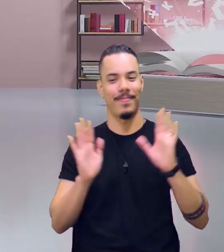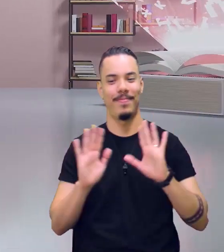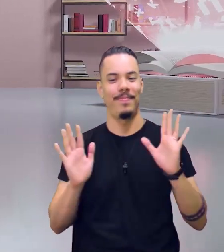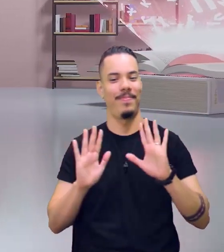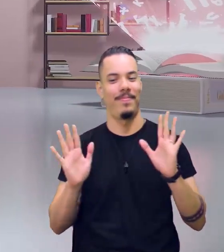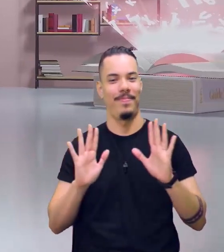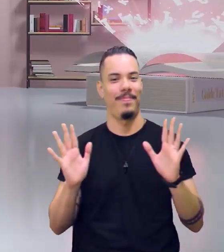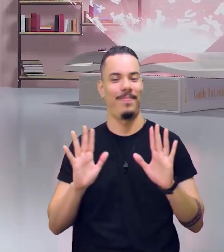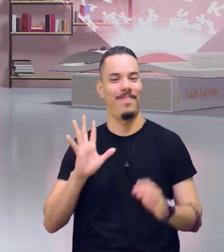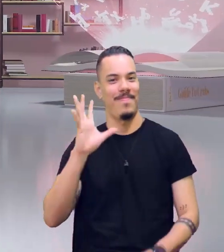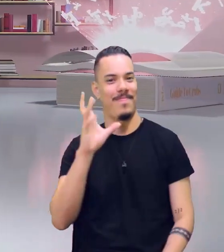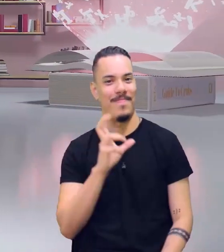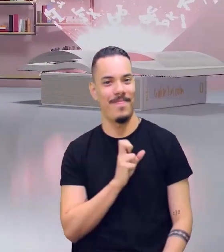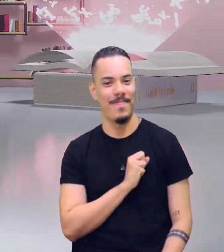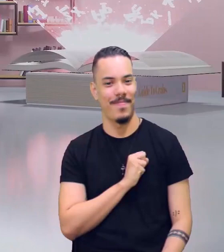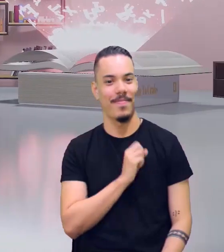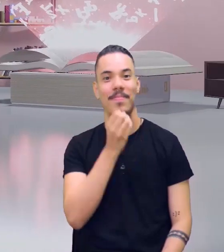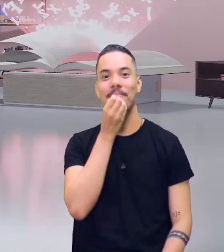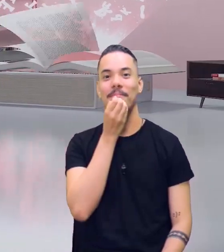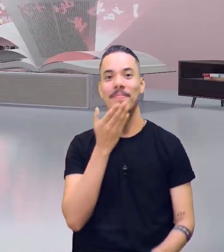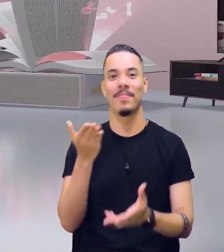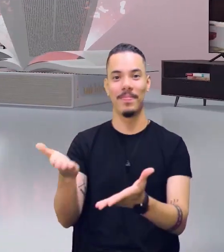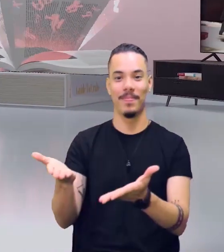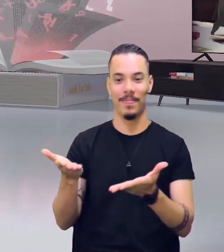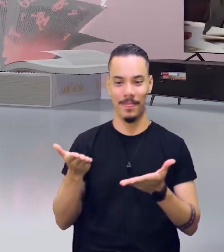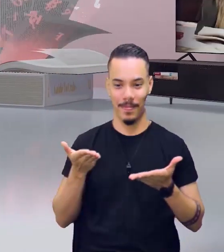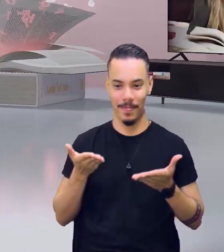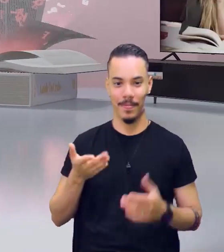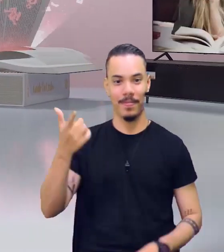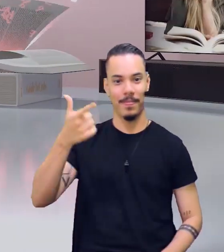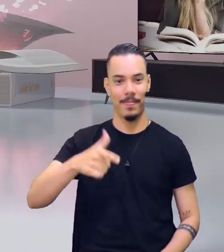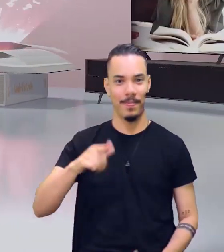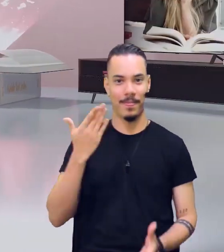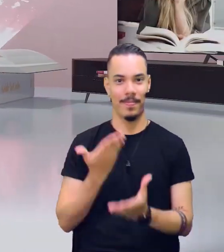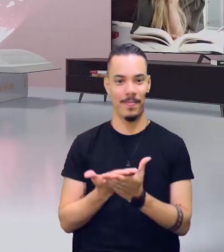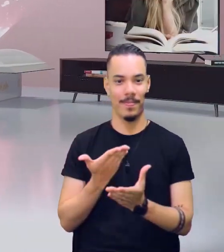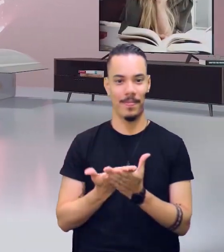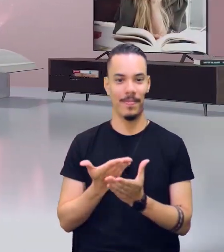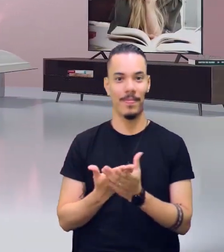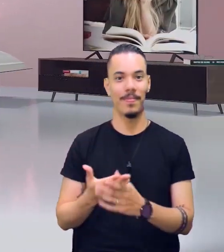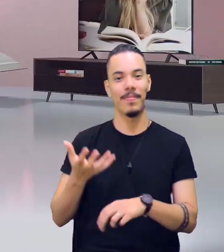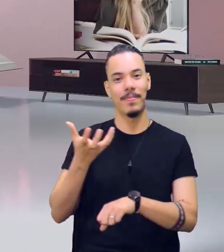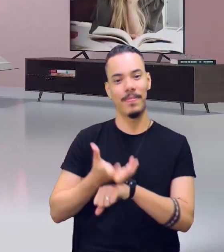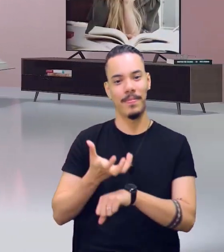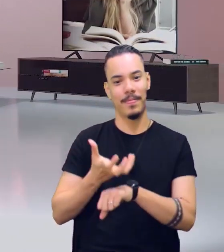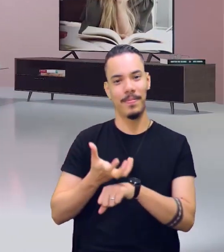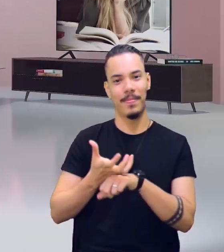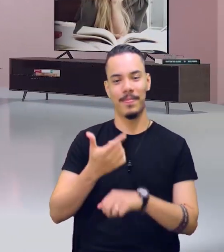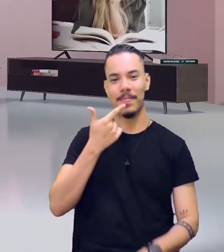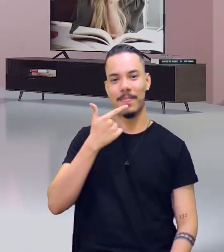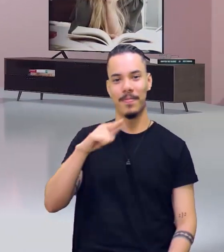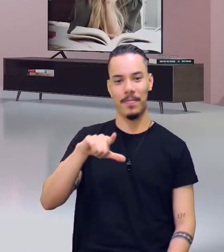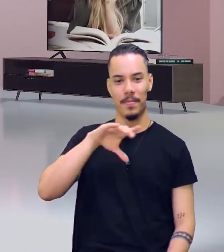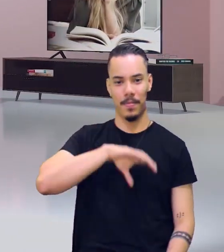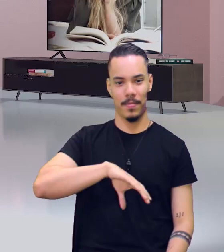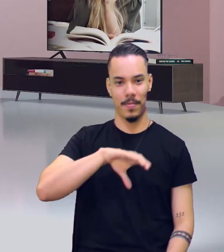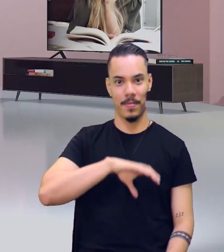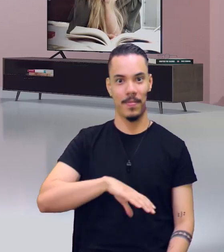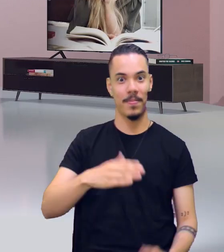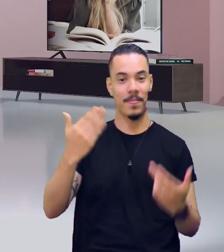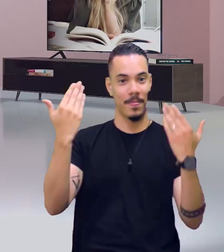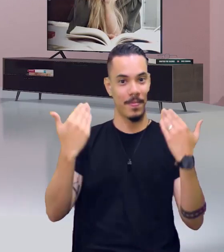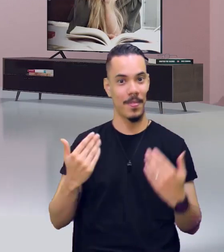Olá, amadinhos! Sejam bem-vindos a mais uma aula de língua portuguesa, né?